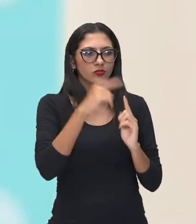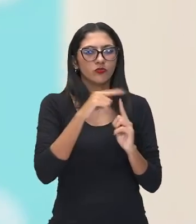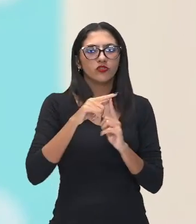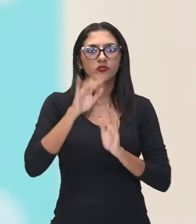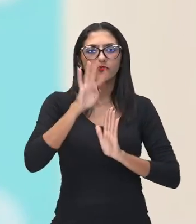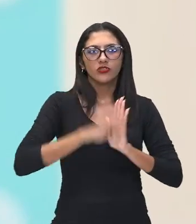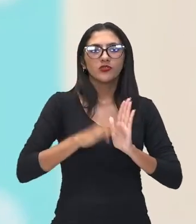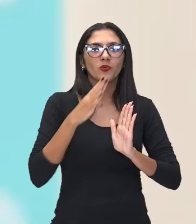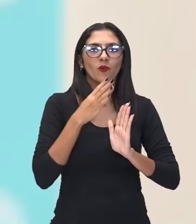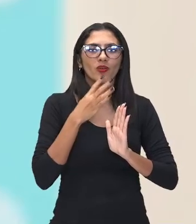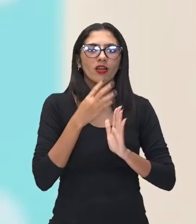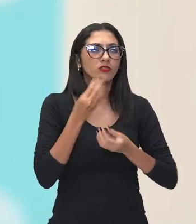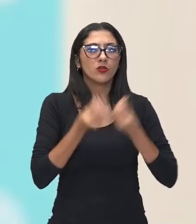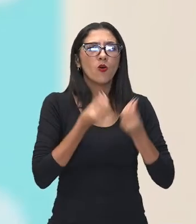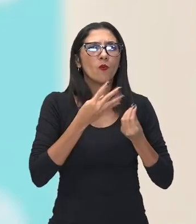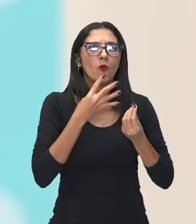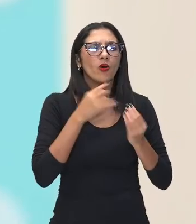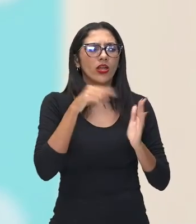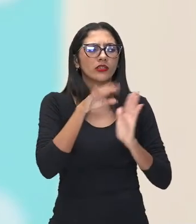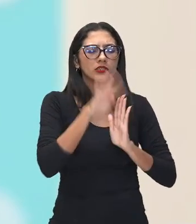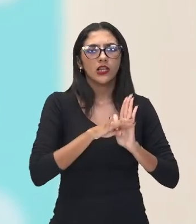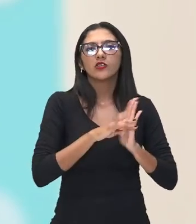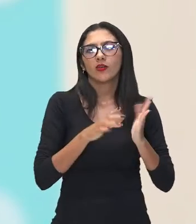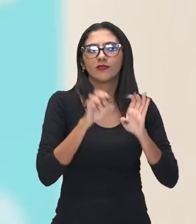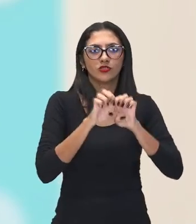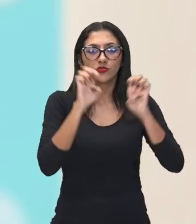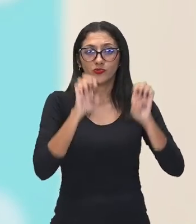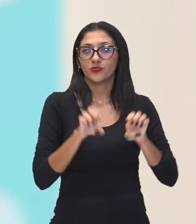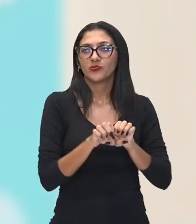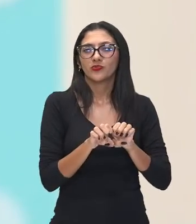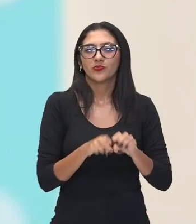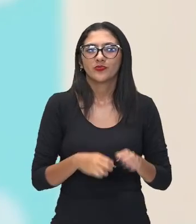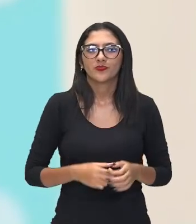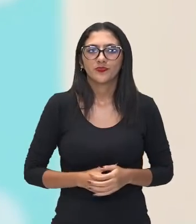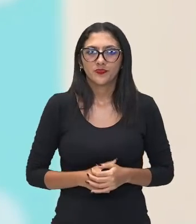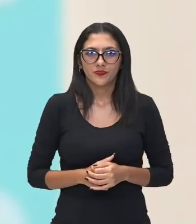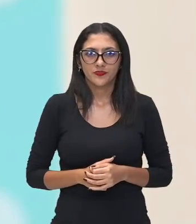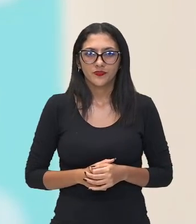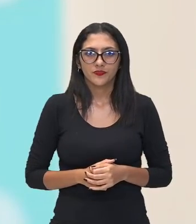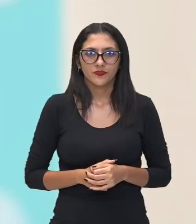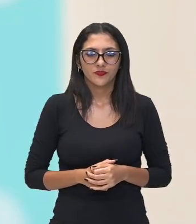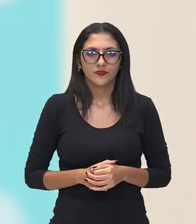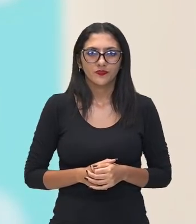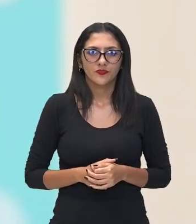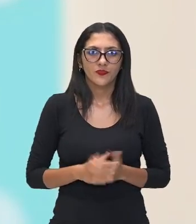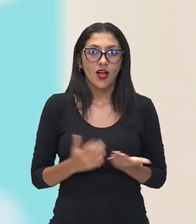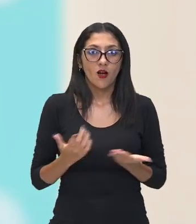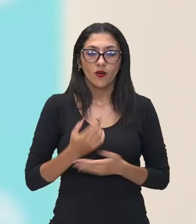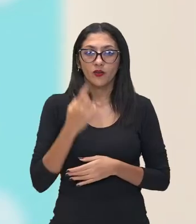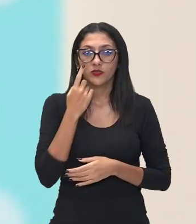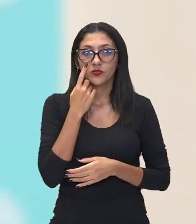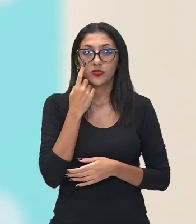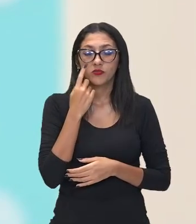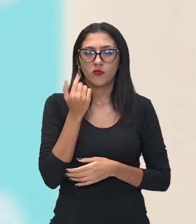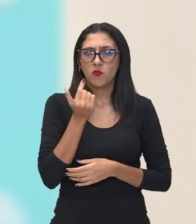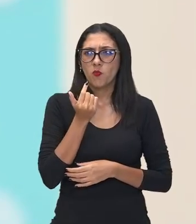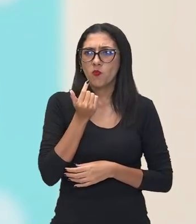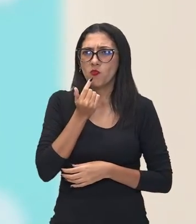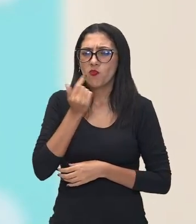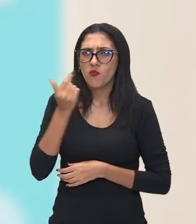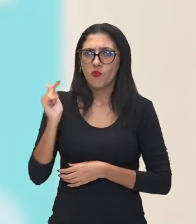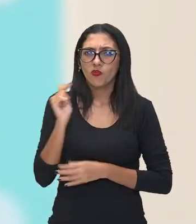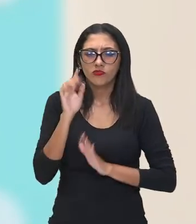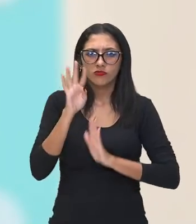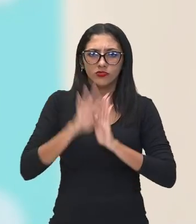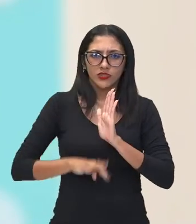Pela estrutura dele, né? Então, agora a gente vai para um texto também muito interessante. A gente vai